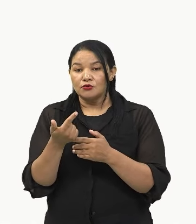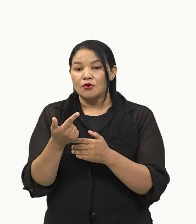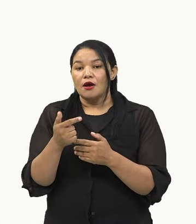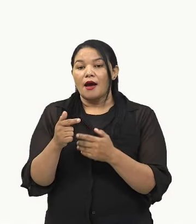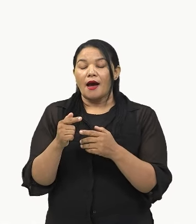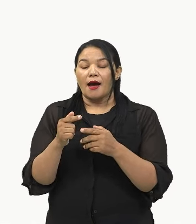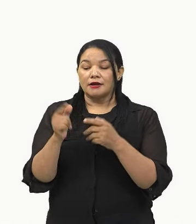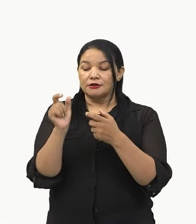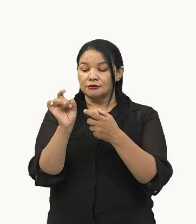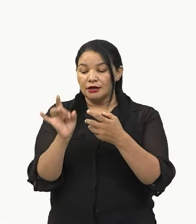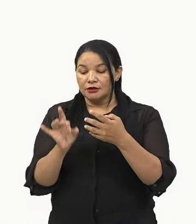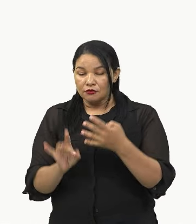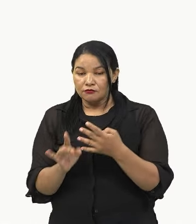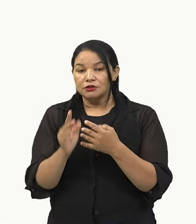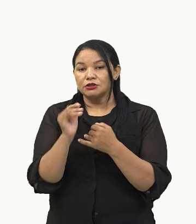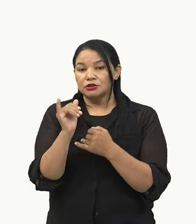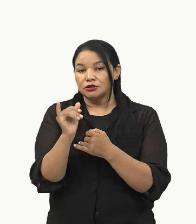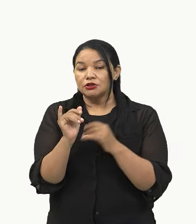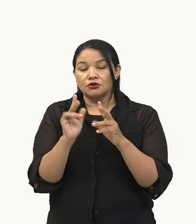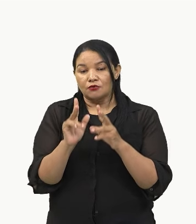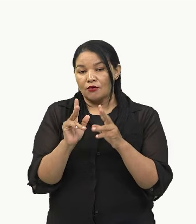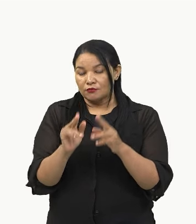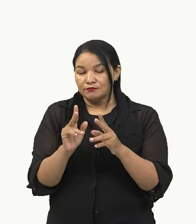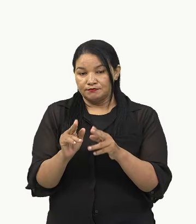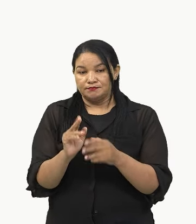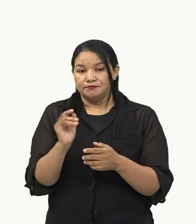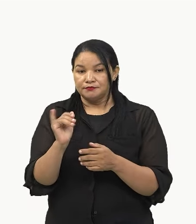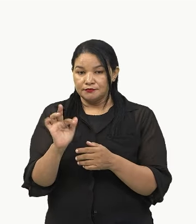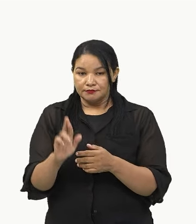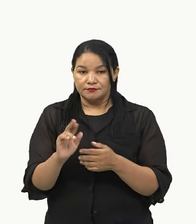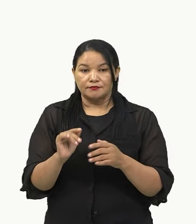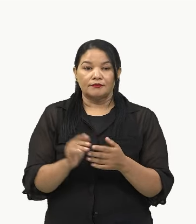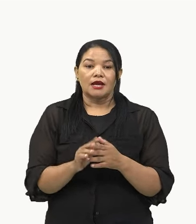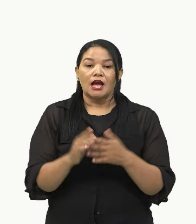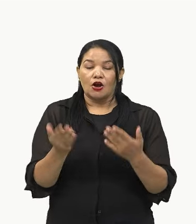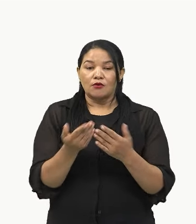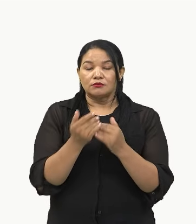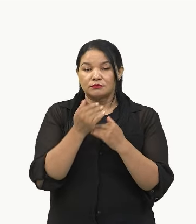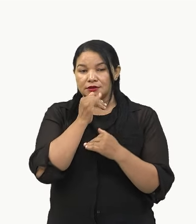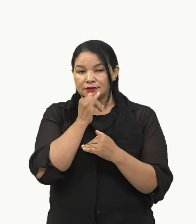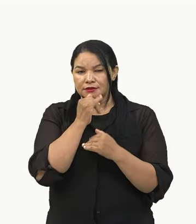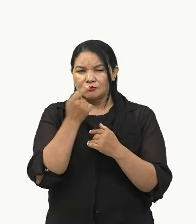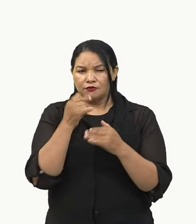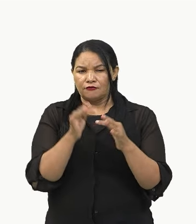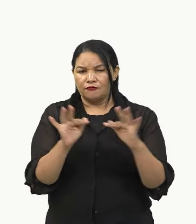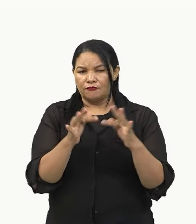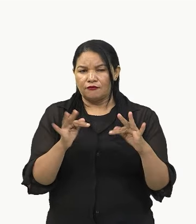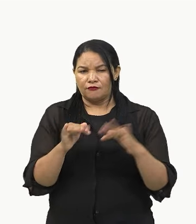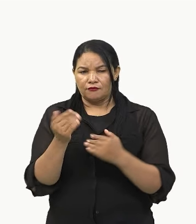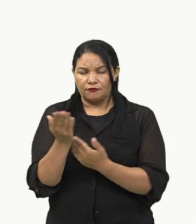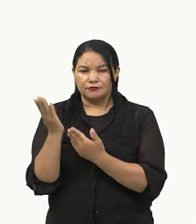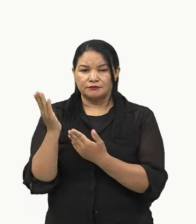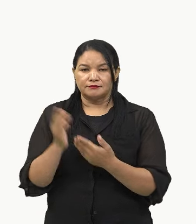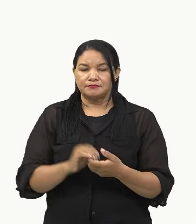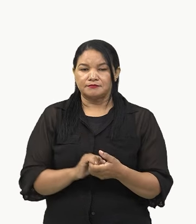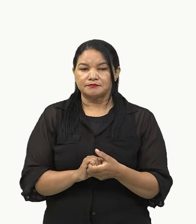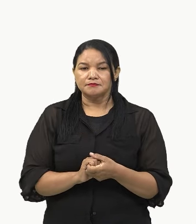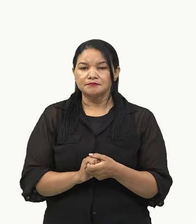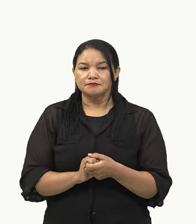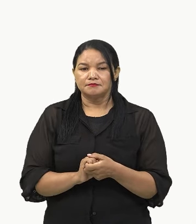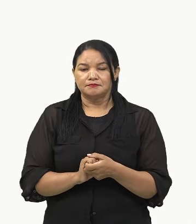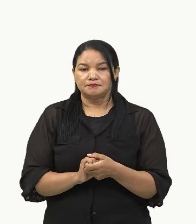pessoas. Nossos exemplos: he venido a ver las novedades. Hemos venido al